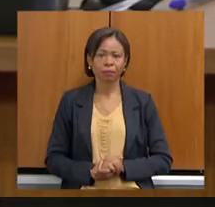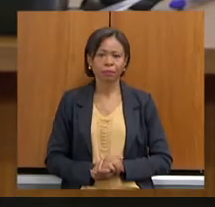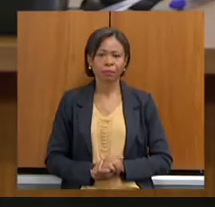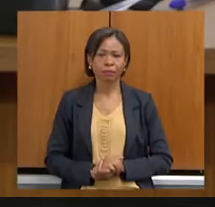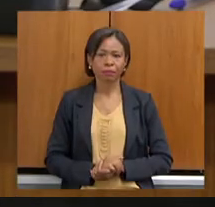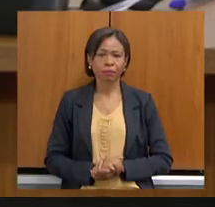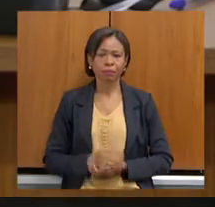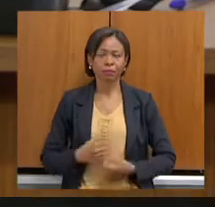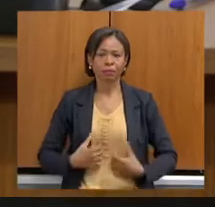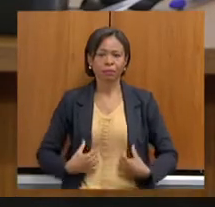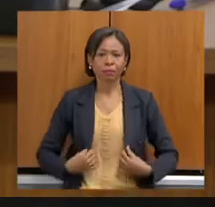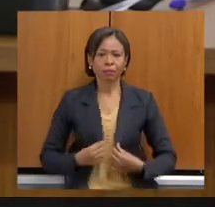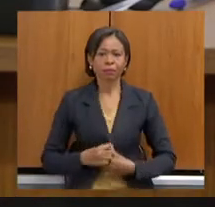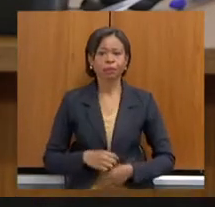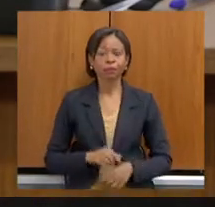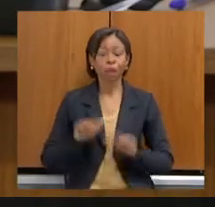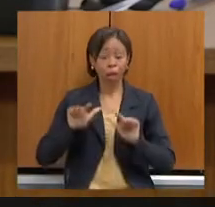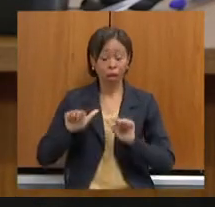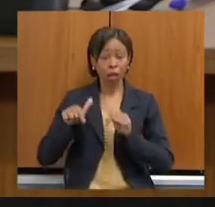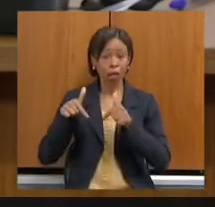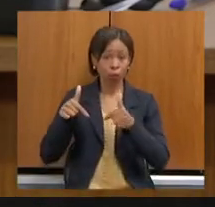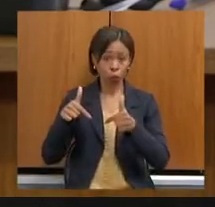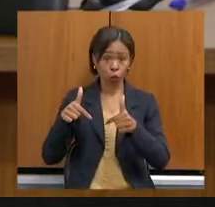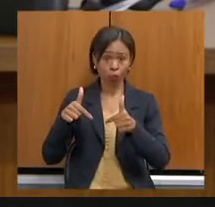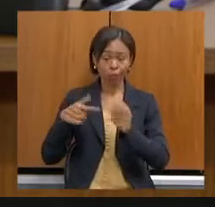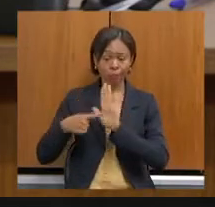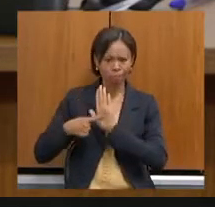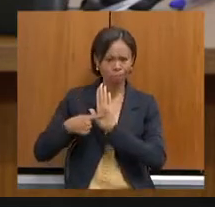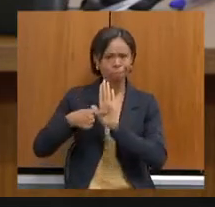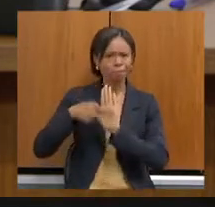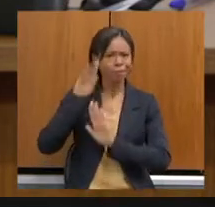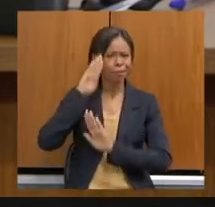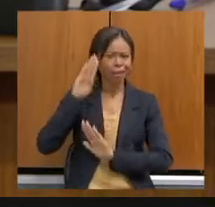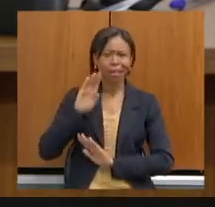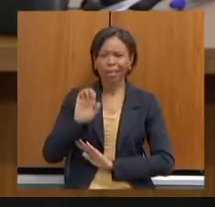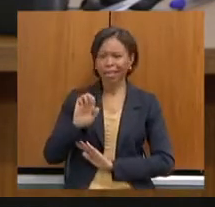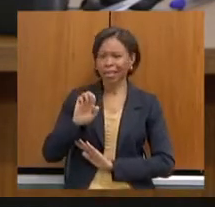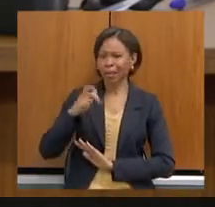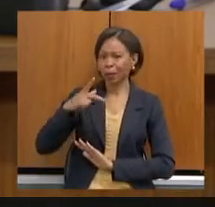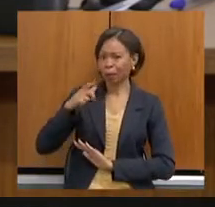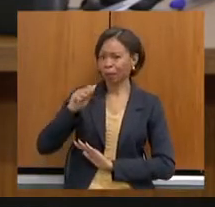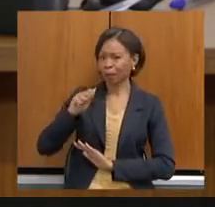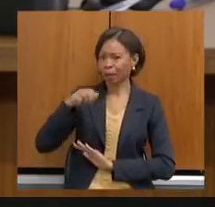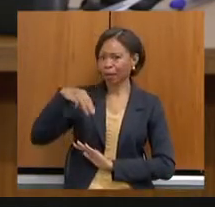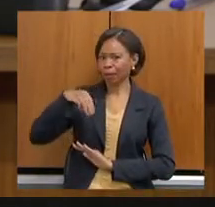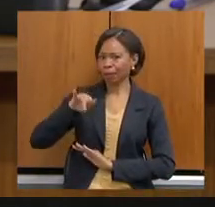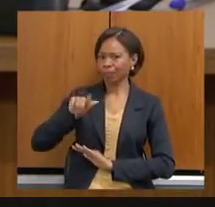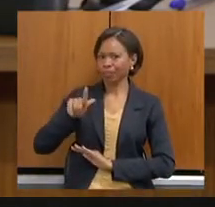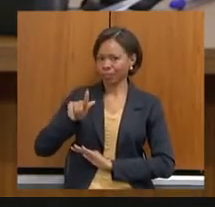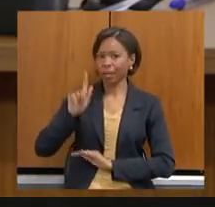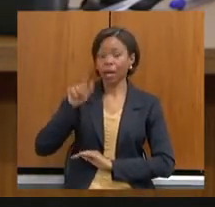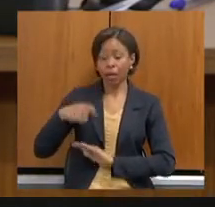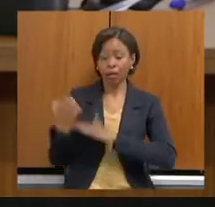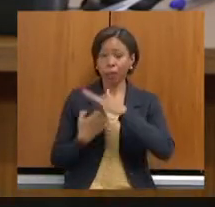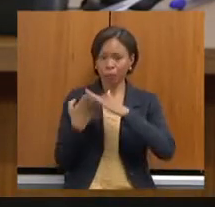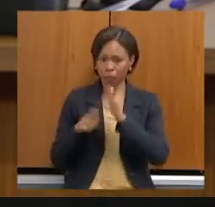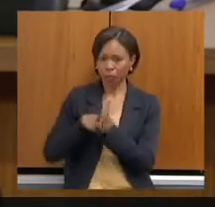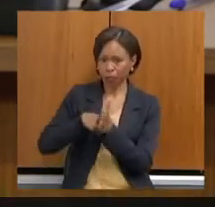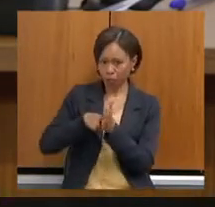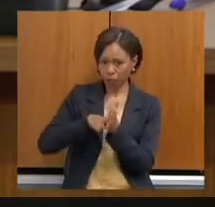em rações destaque agora da nossa é para amiga que a nossa empresa de pesquisa agropecuária de Minas Gerais